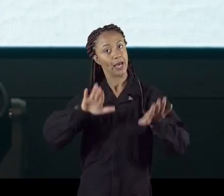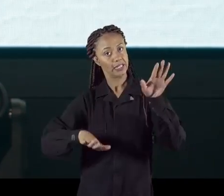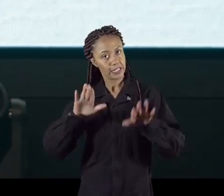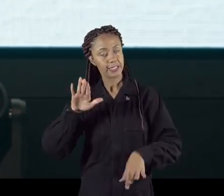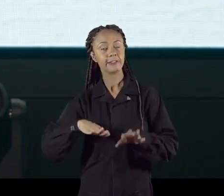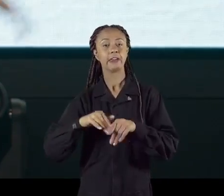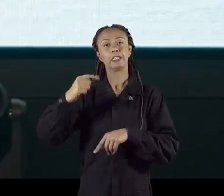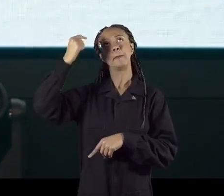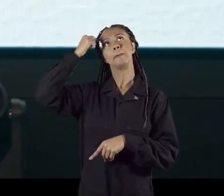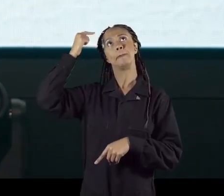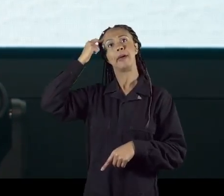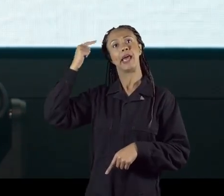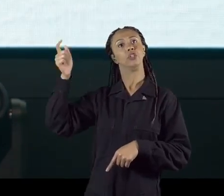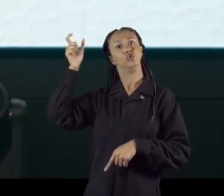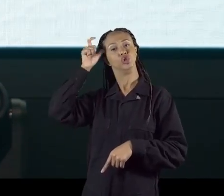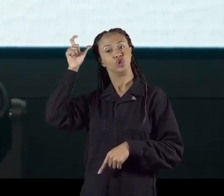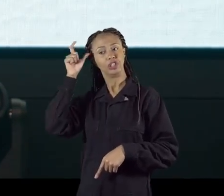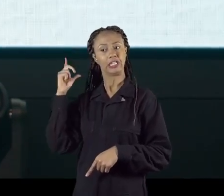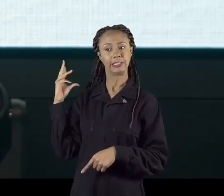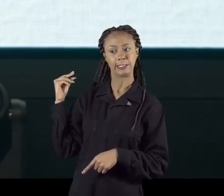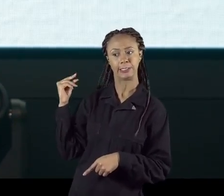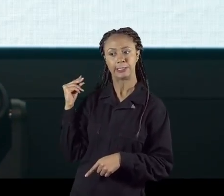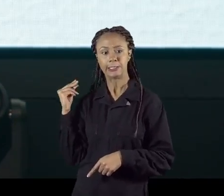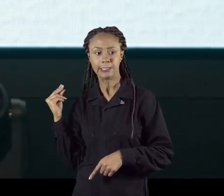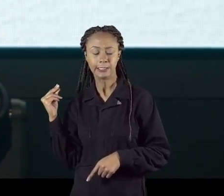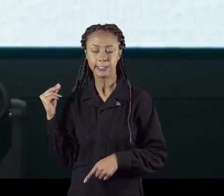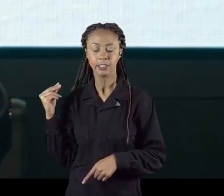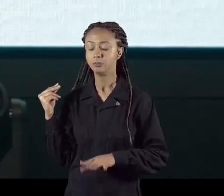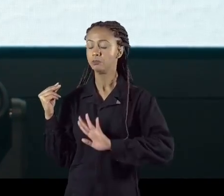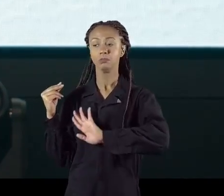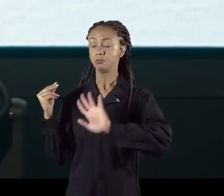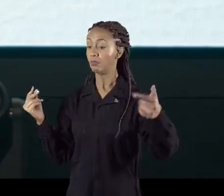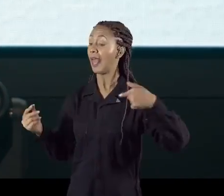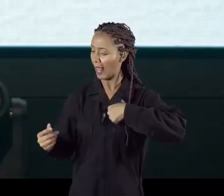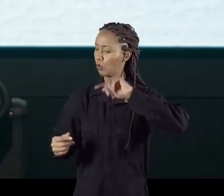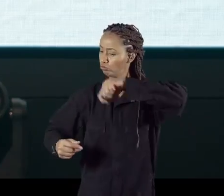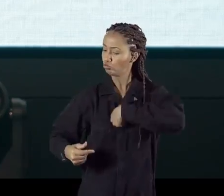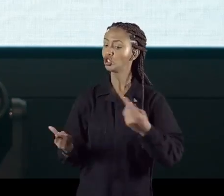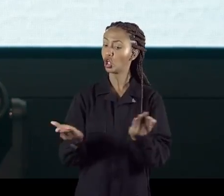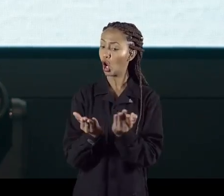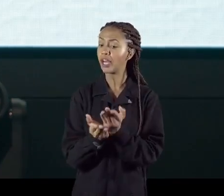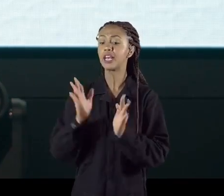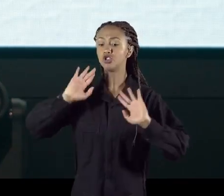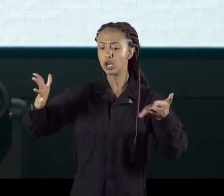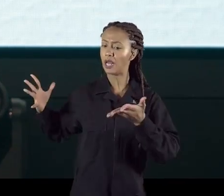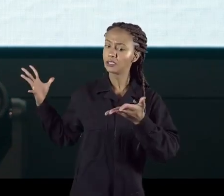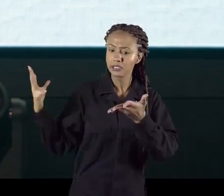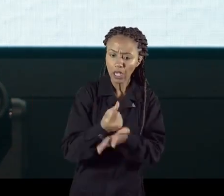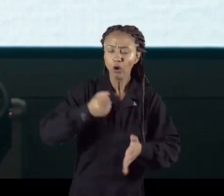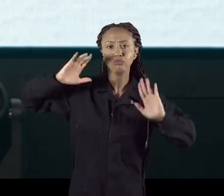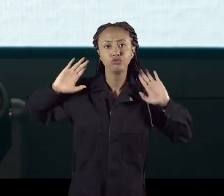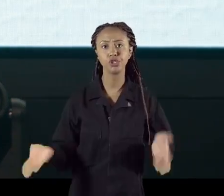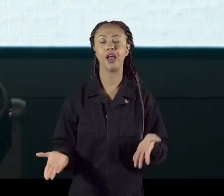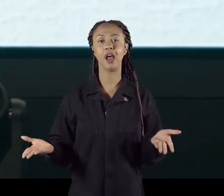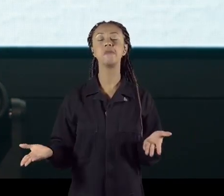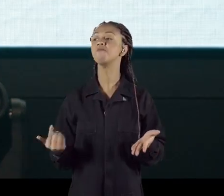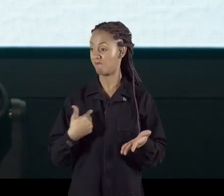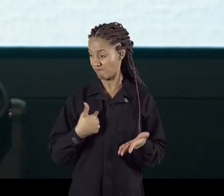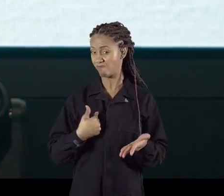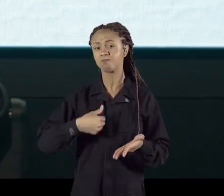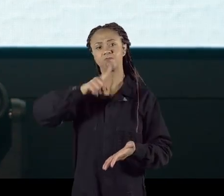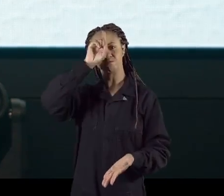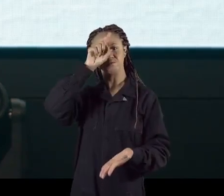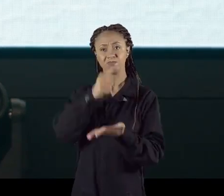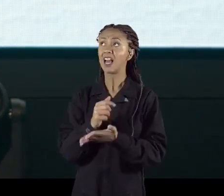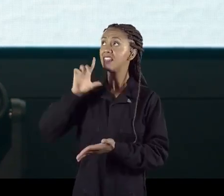avassalada por pensamentos do inimigo quer dizer quer saber o sou crente meu nome está no livro da vida quer saber eu vou